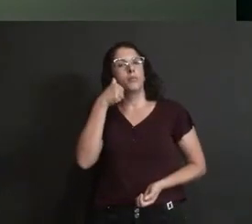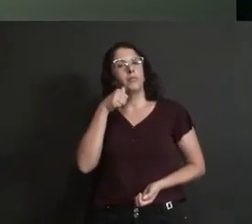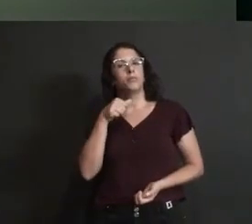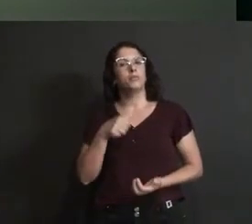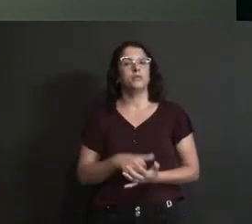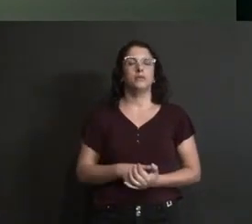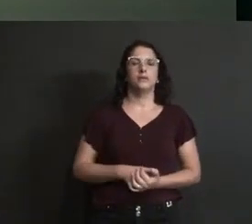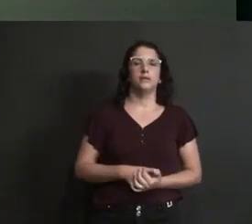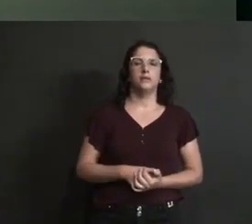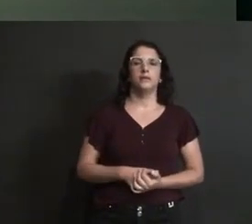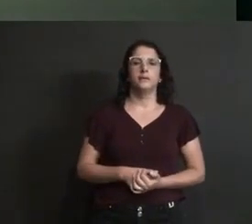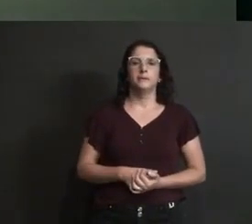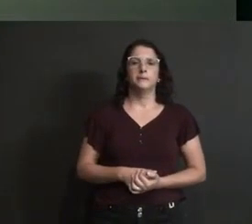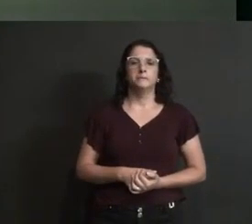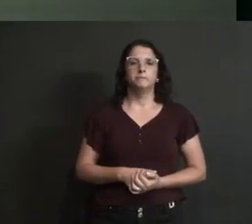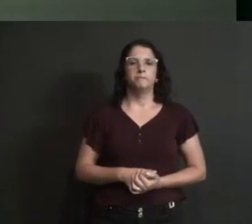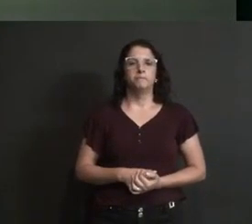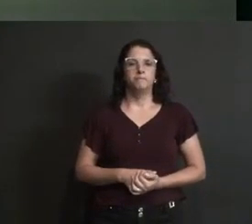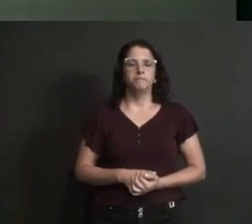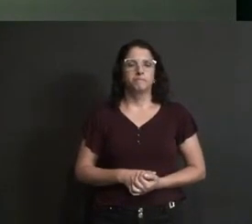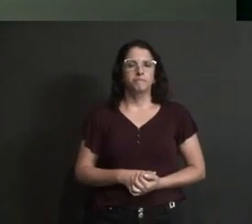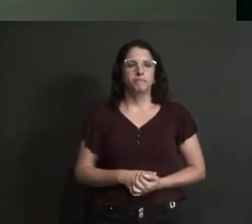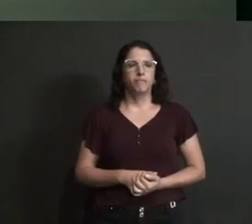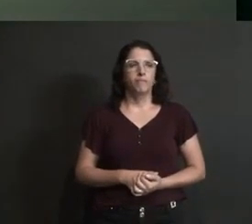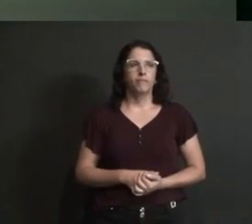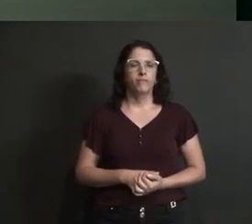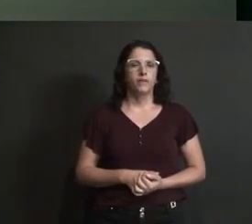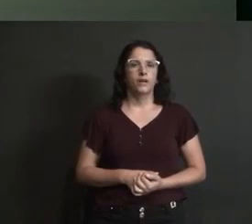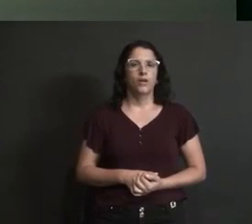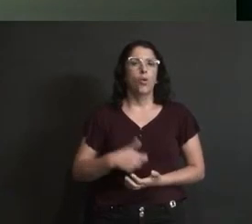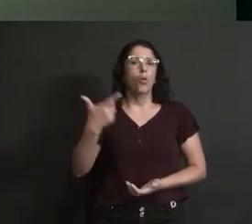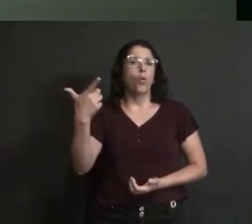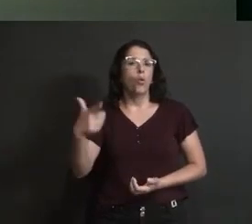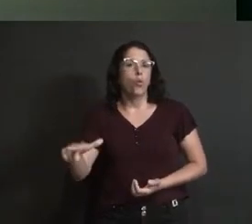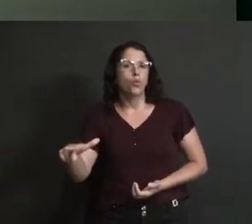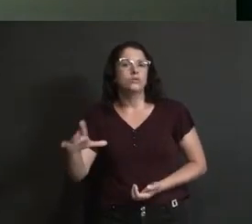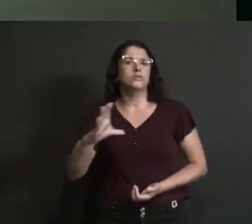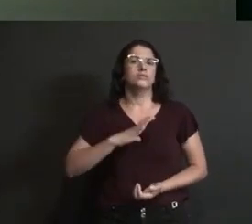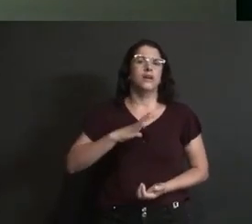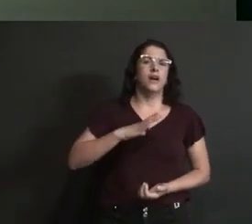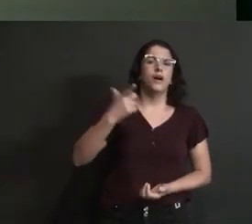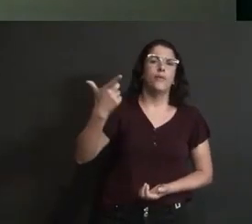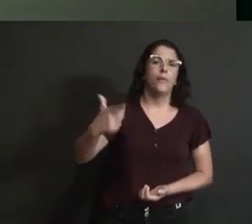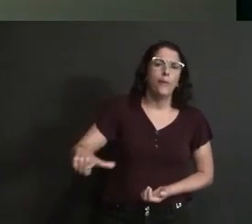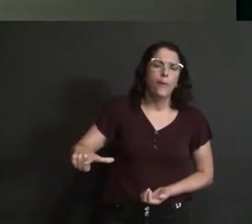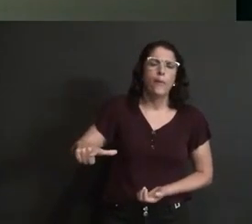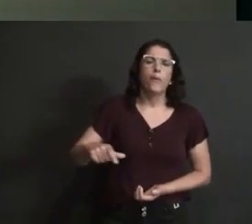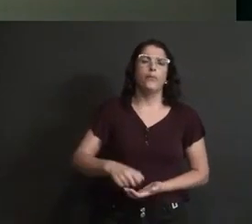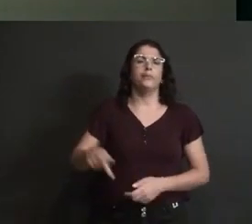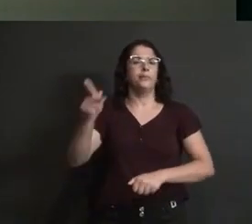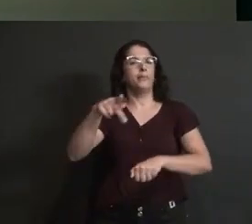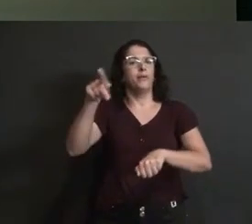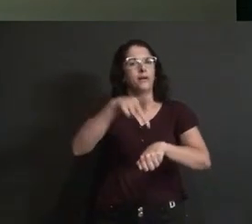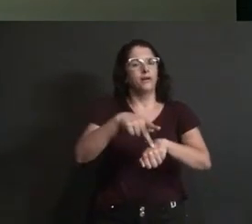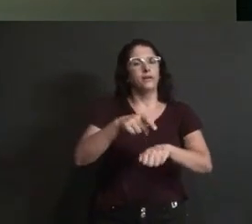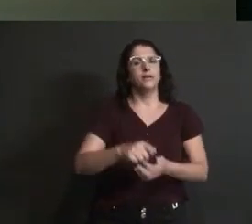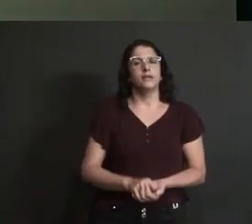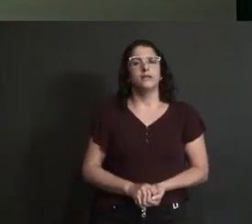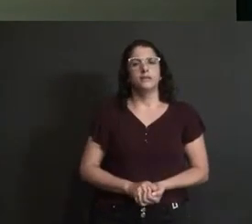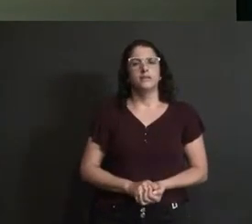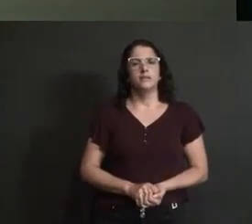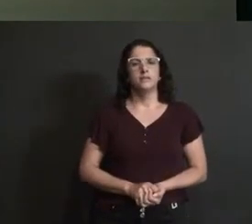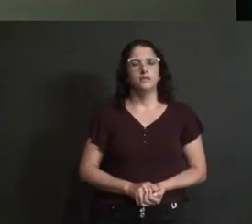é de Brasília, tem o Jim Garlow, que é dos Estados Unidos, o Steve McDowell, que é